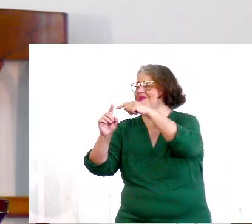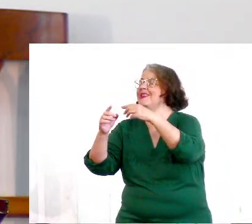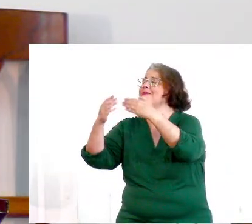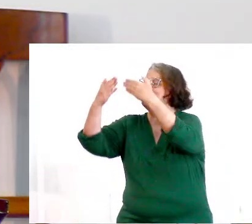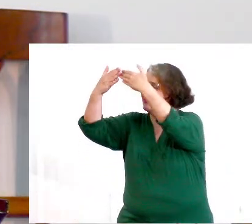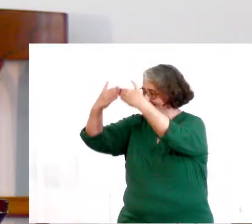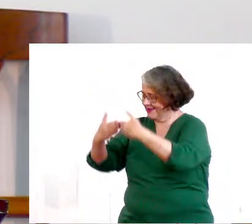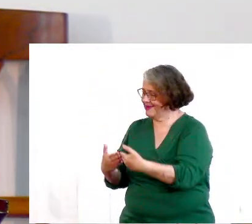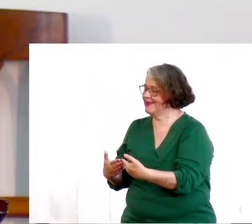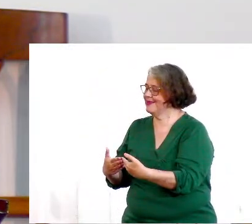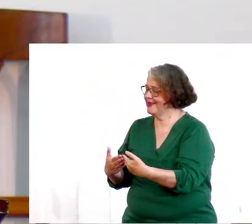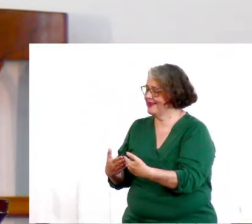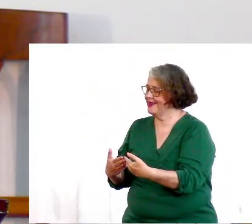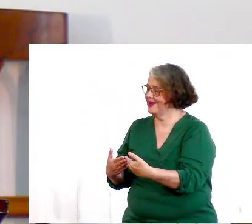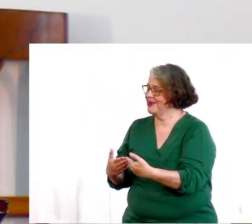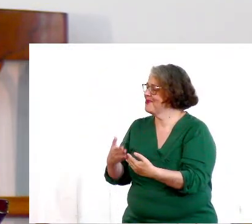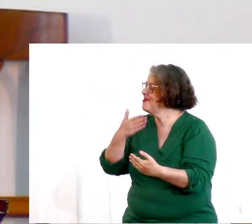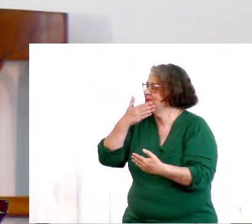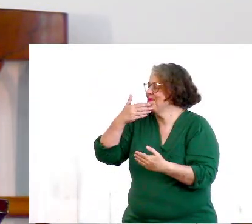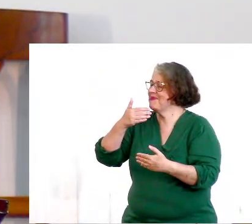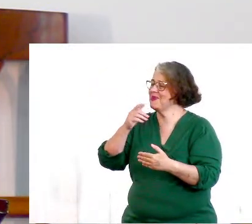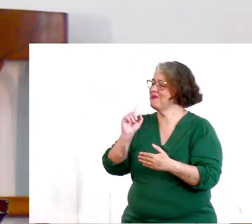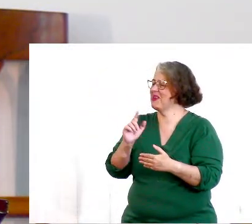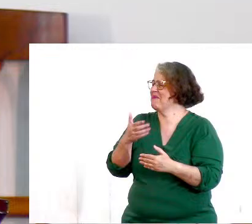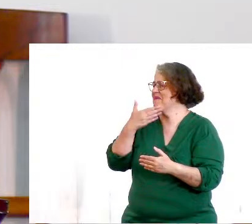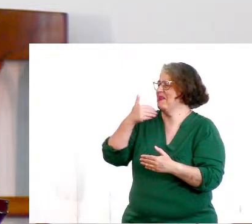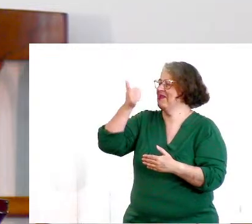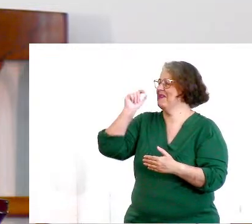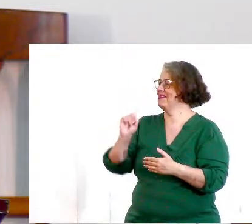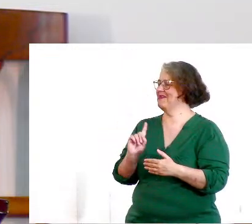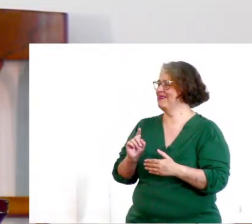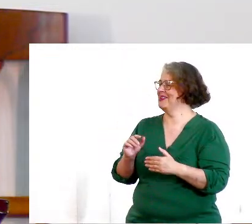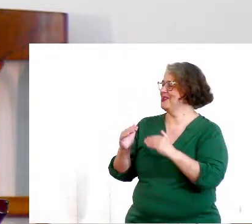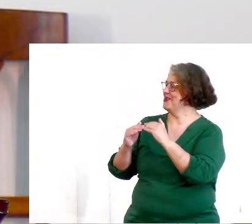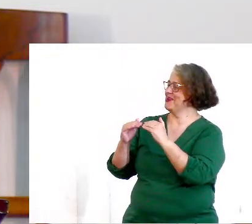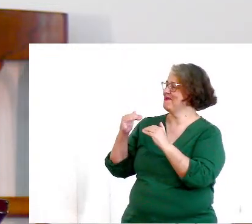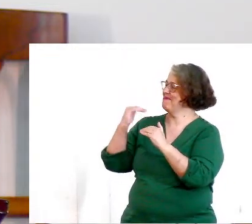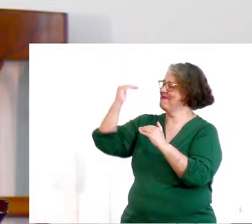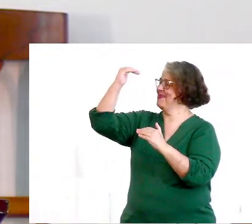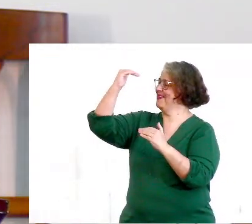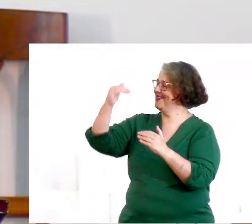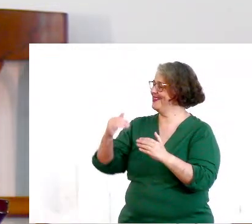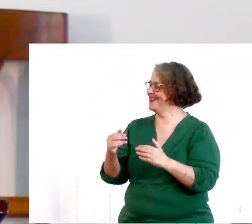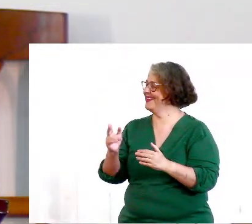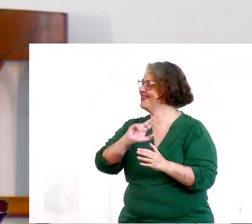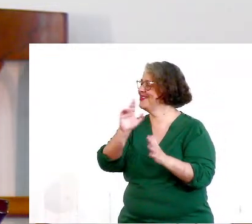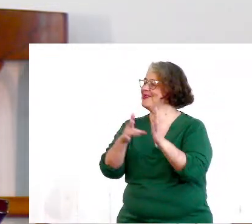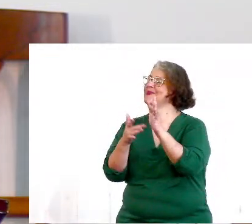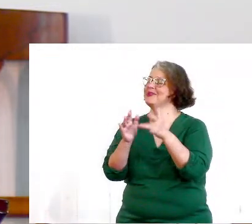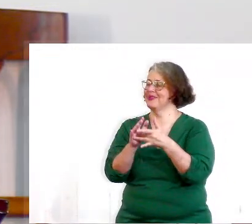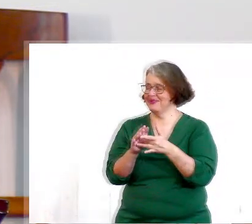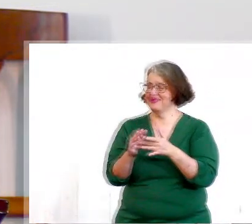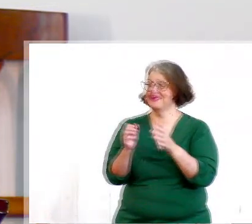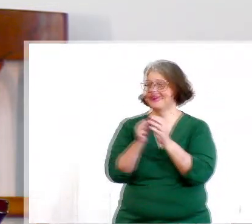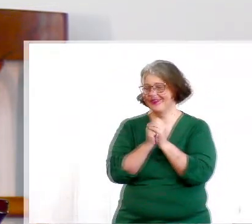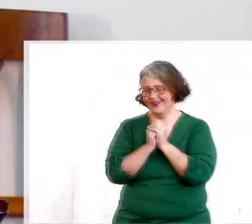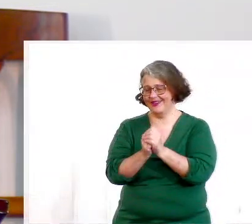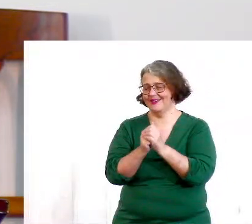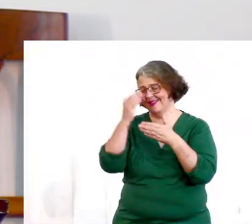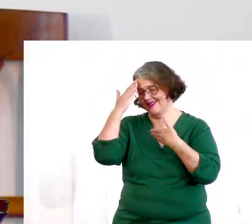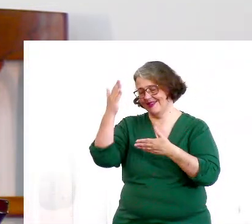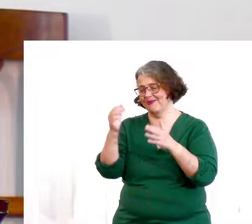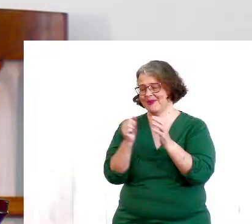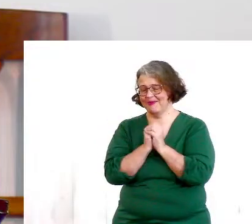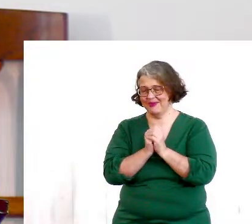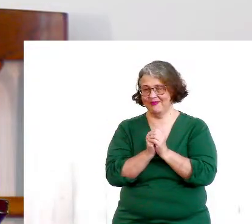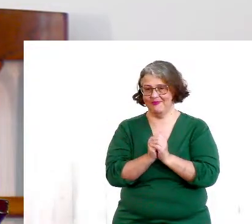presença, Senhor, o melhor lugar. Nós te louvamos por este grande privilégio. Em nome de Jesus. Amém.